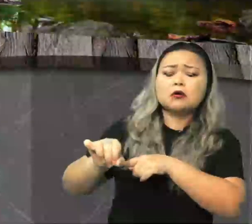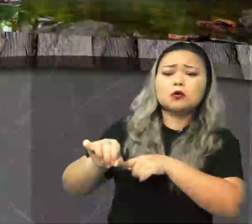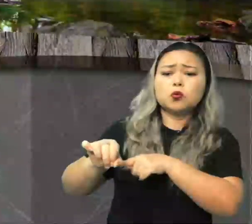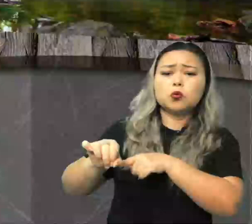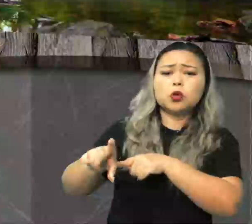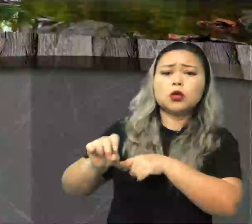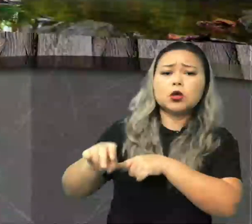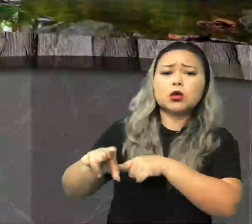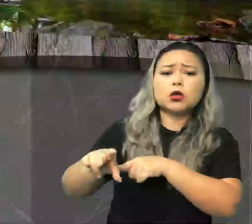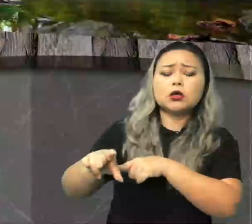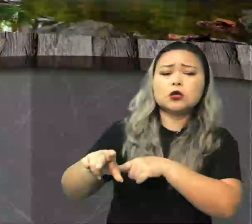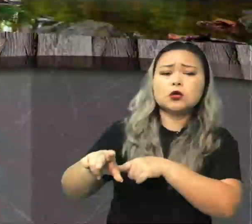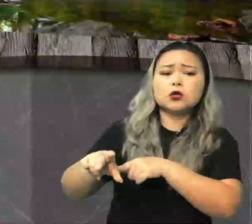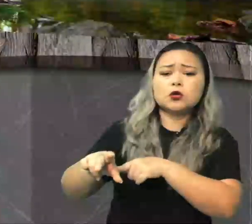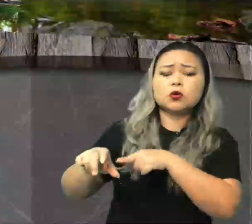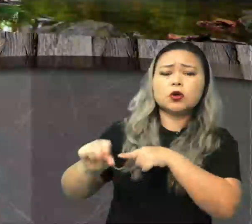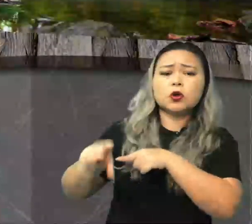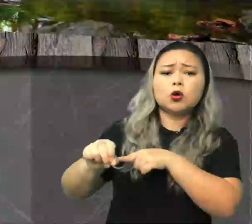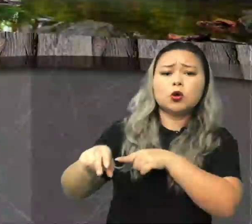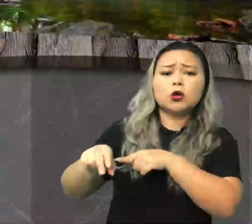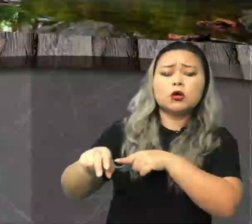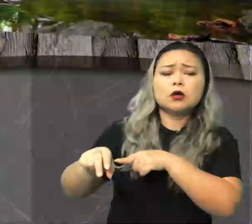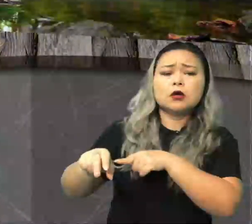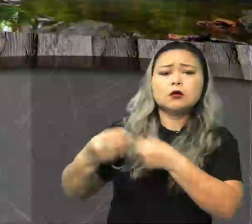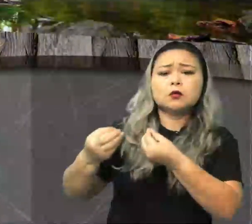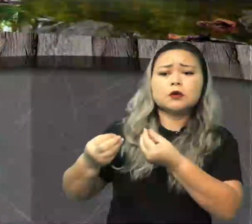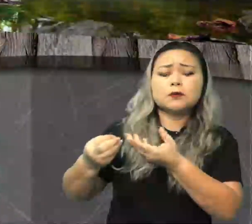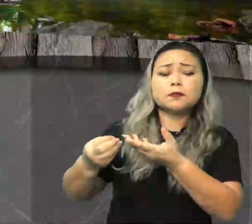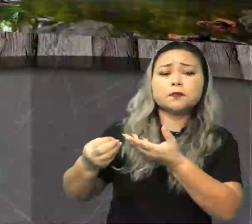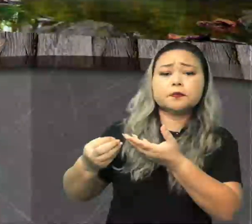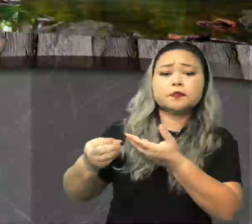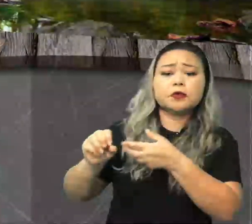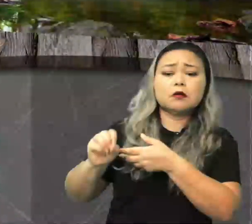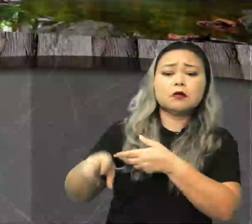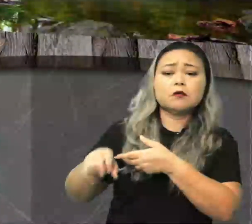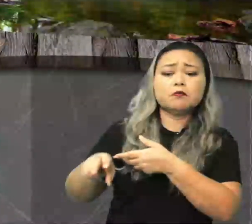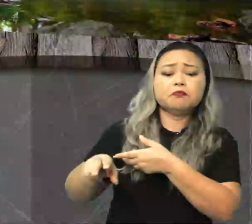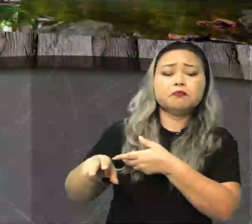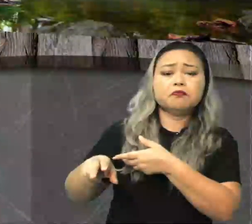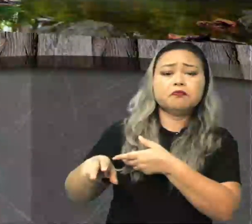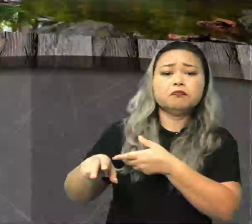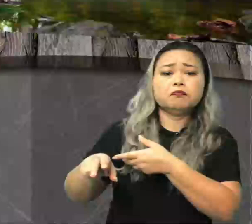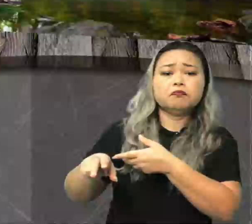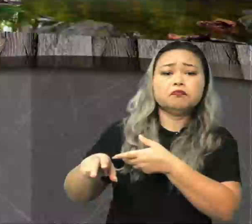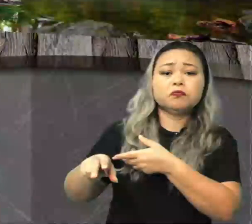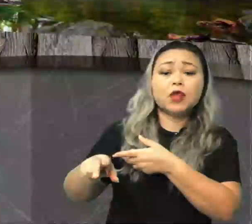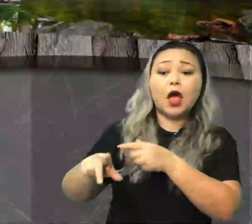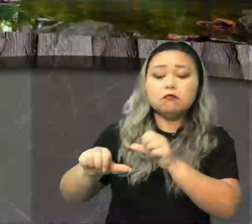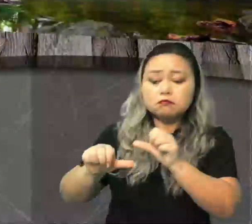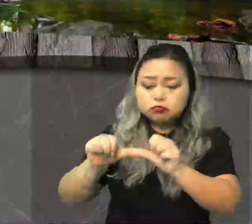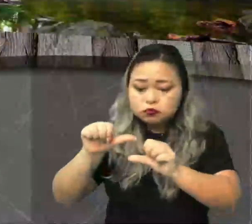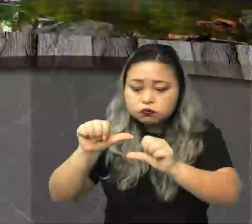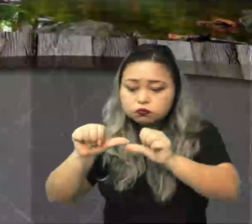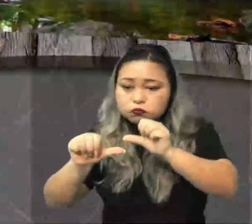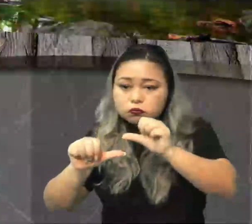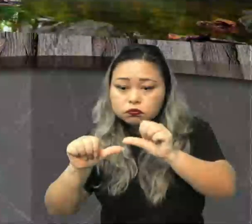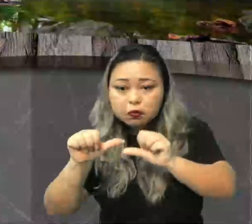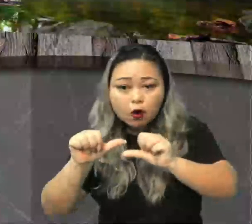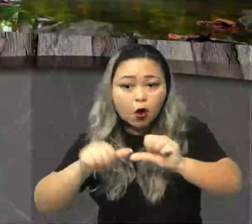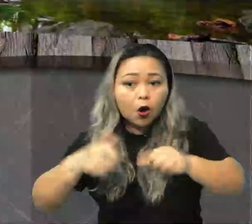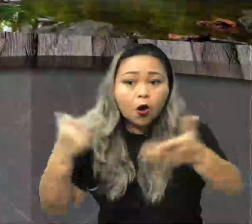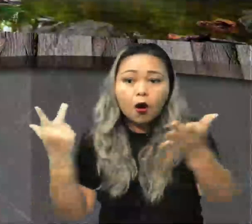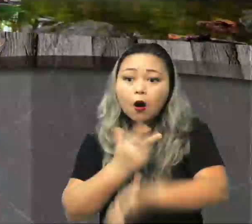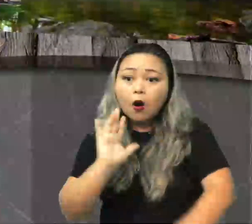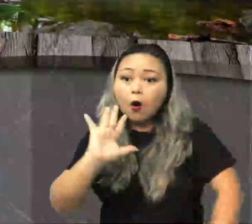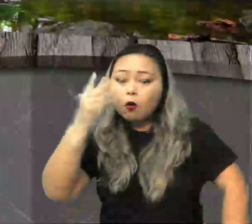mais, como é que eu vou falar? O processo de mutação ocorre muito